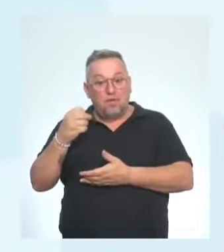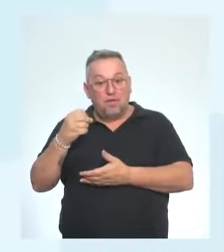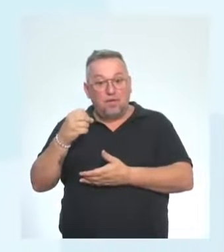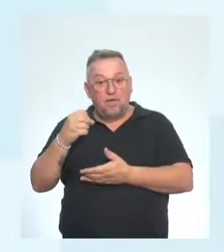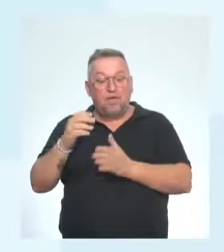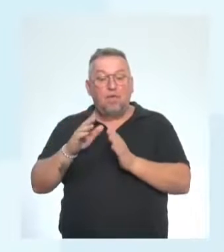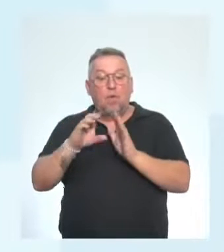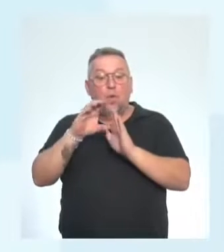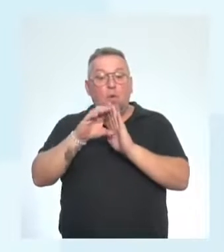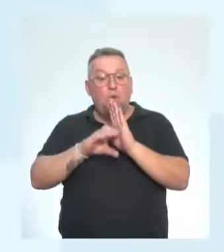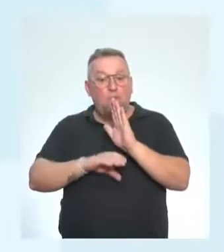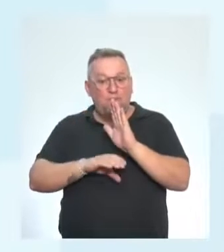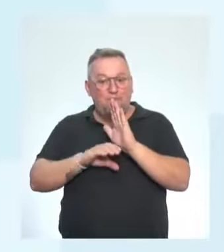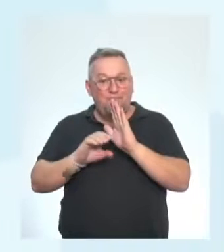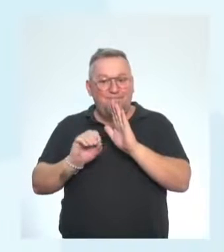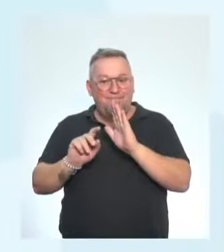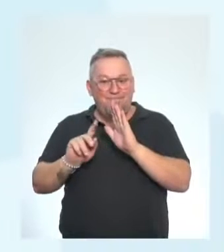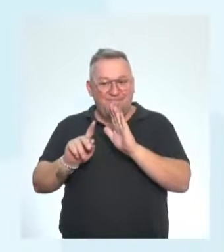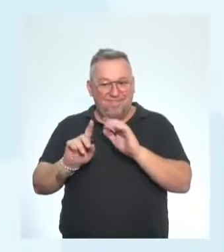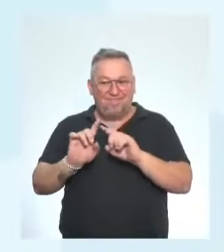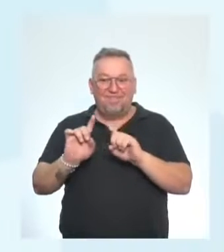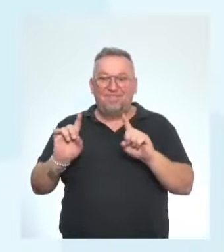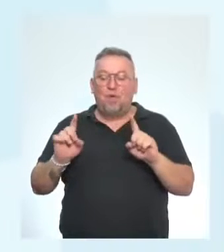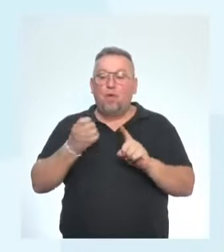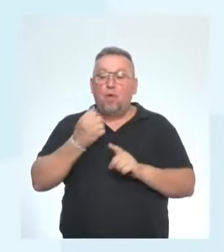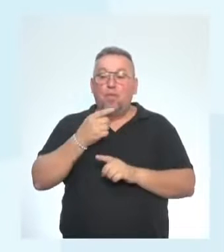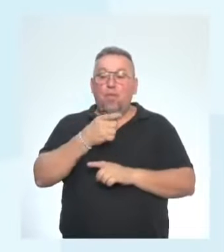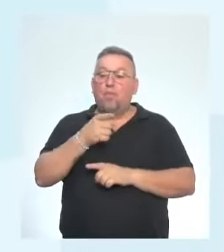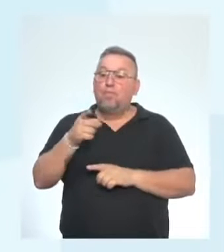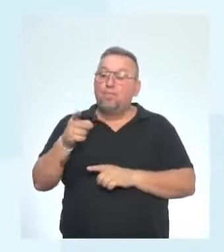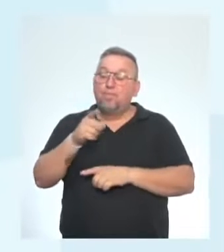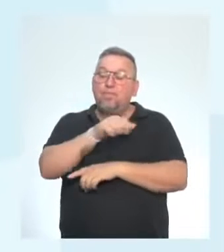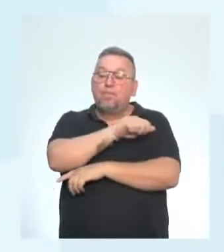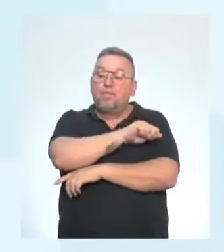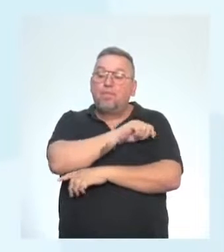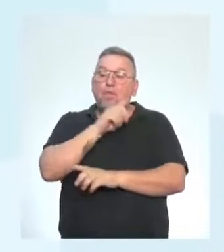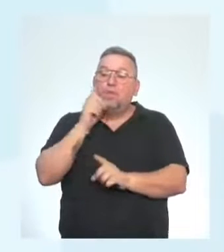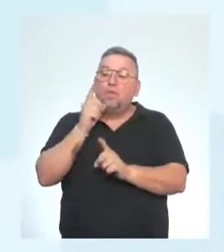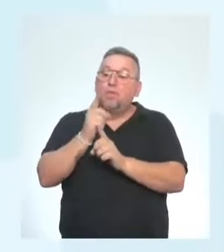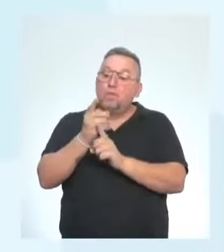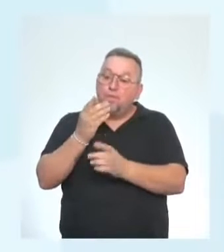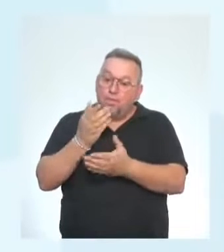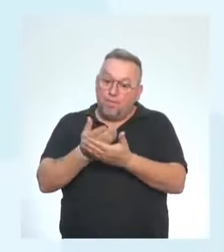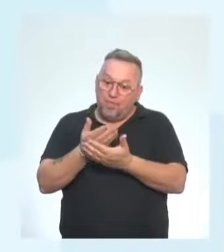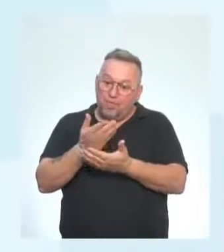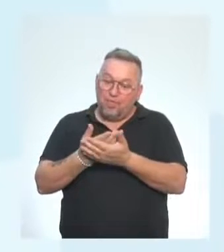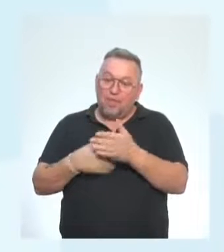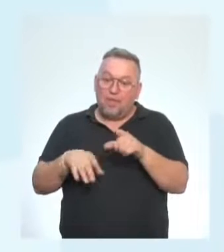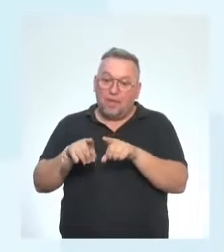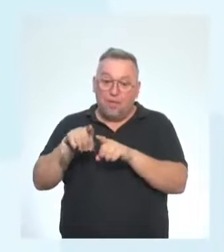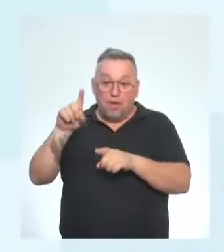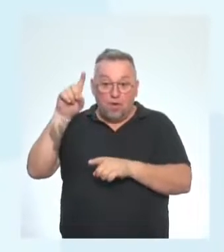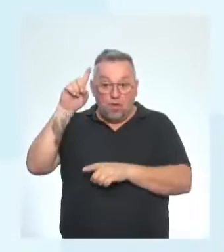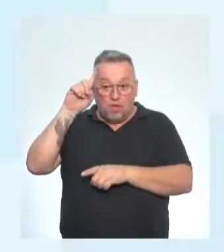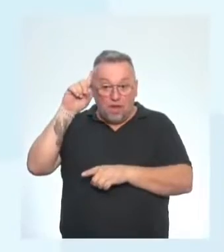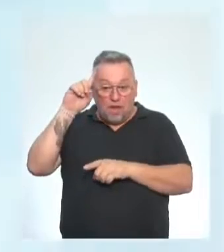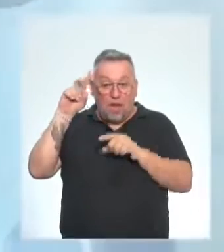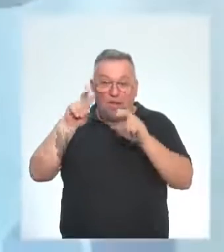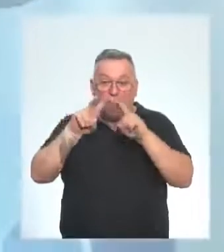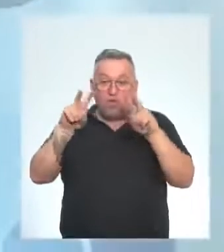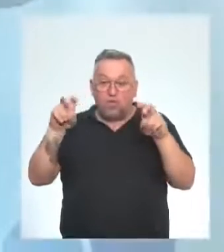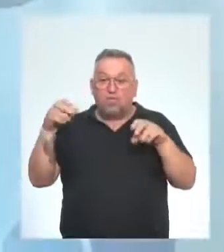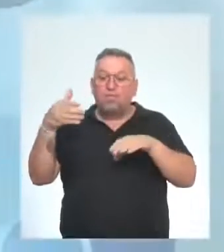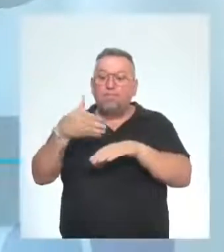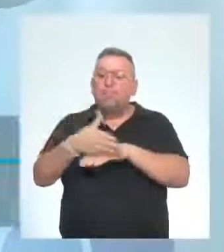nosso currículo lá, tá bom? Então é bom para você, estudante, aí, identificar a aula, né, com data e título, participar,